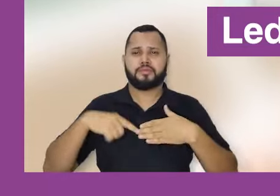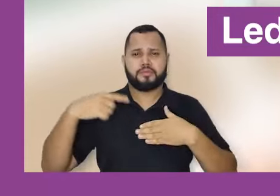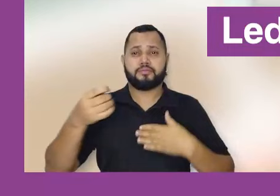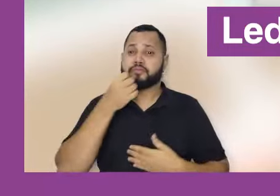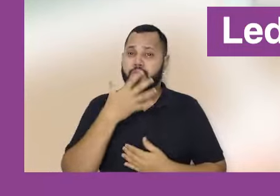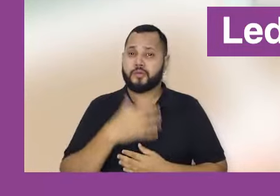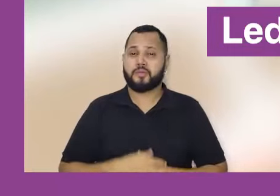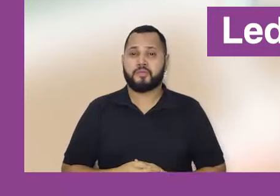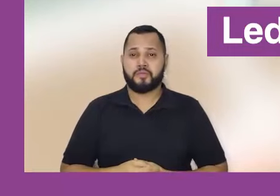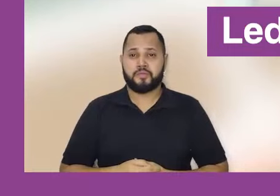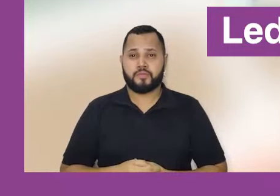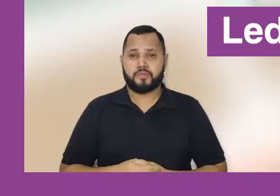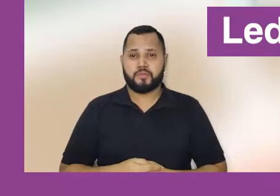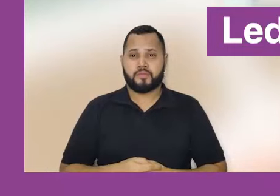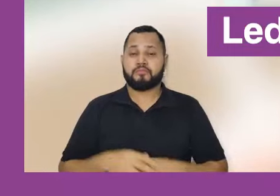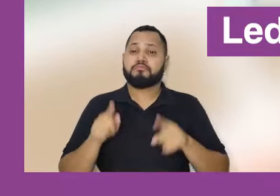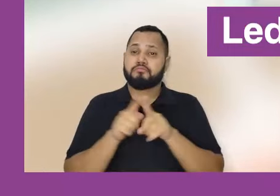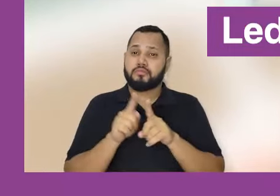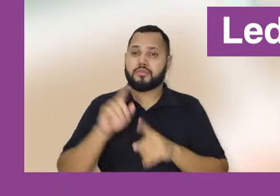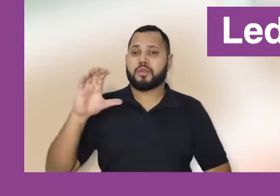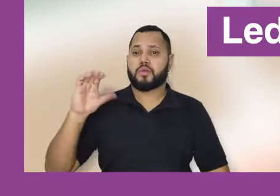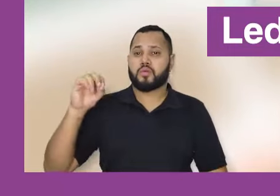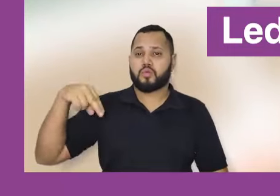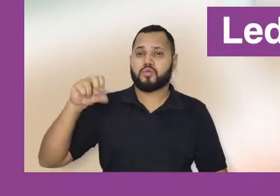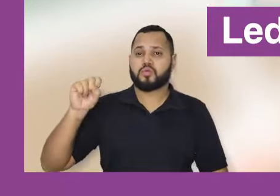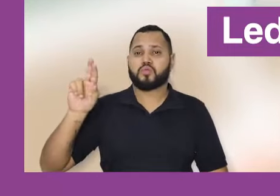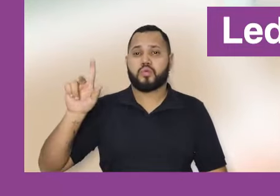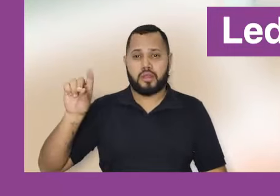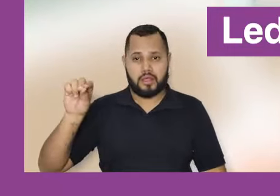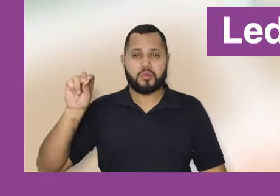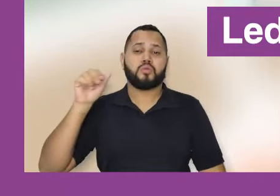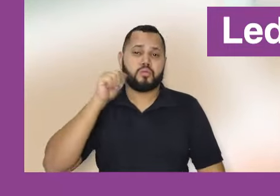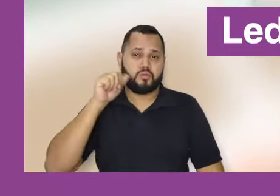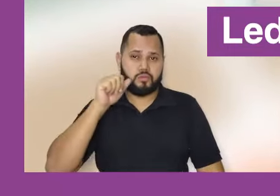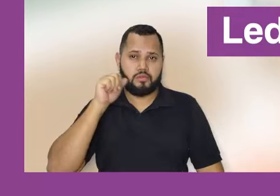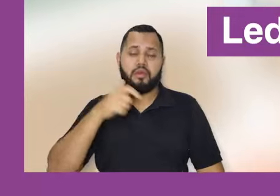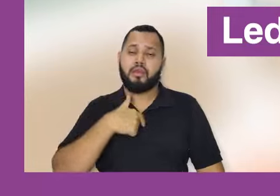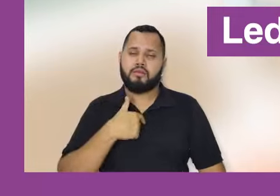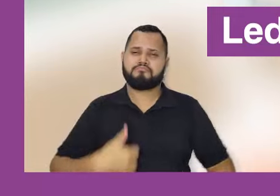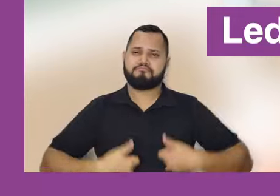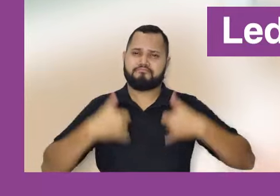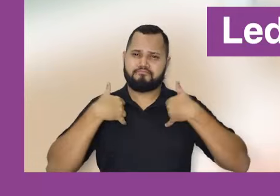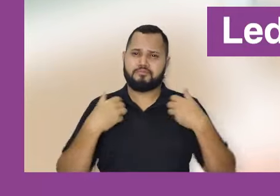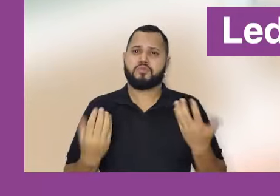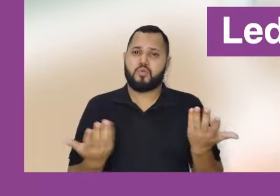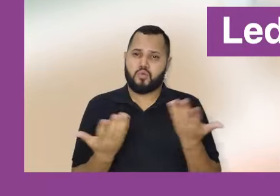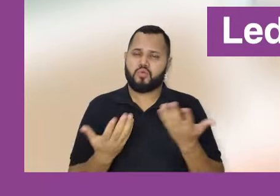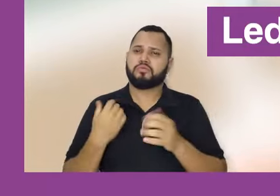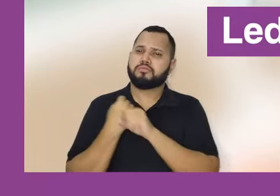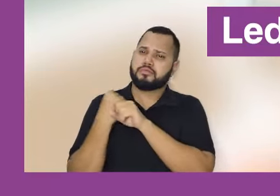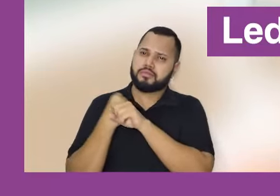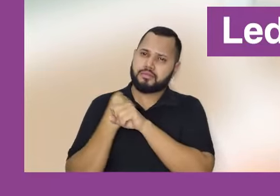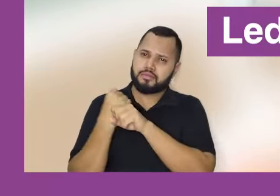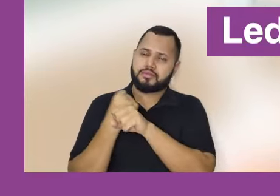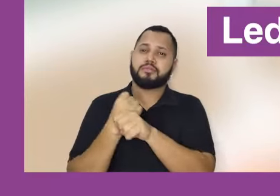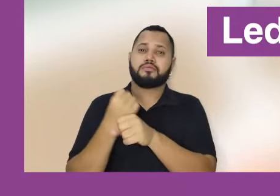e por sua vez é o consulado da mulher que eu tenho realmente a honra de poder estar à frente nesses